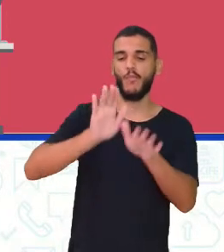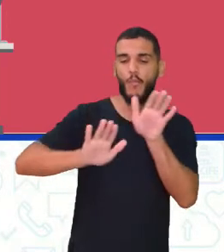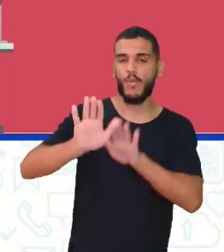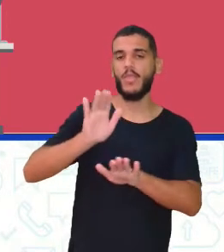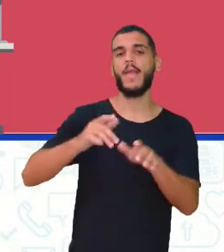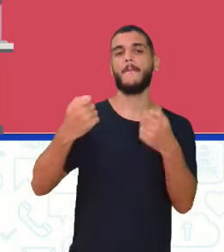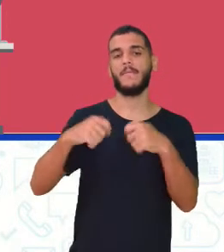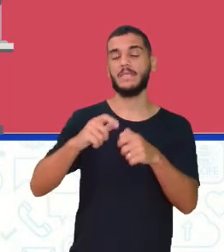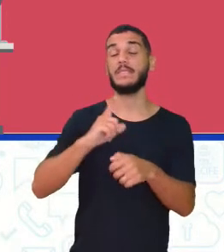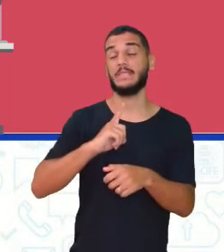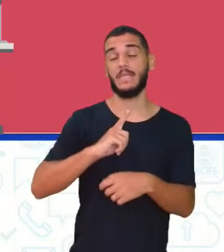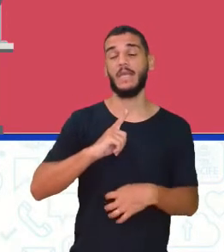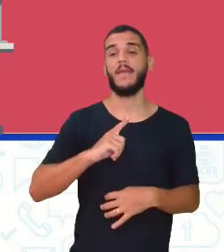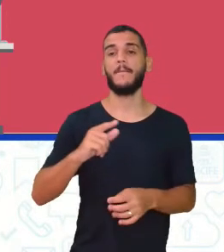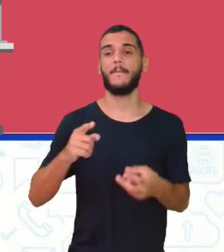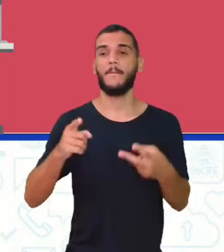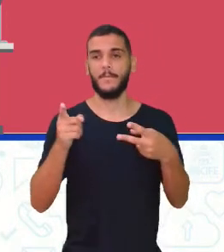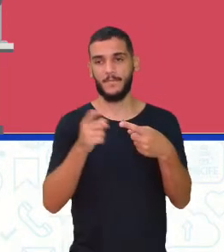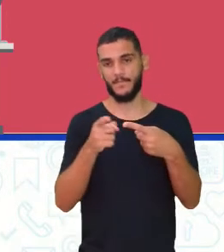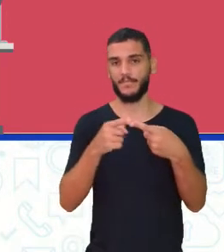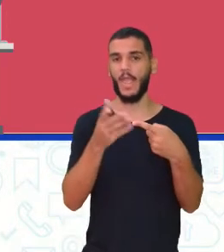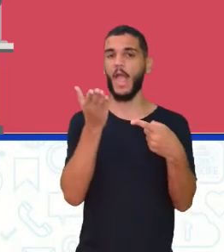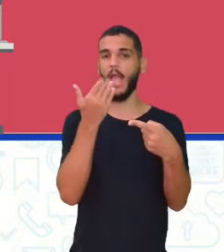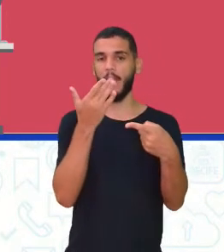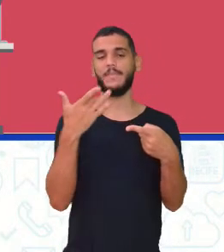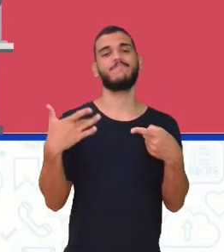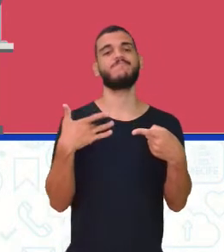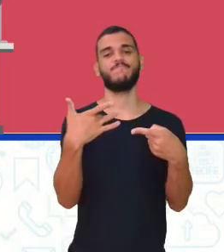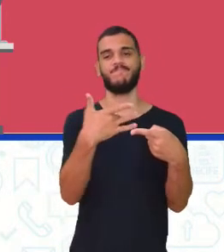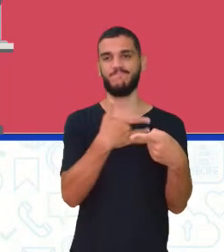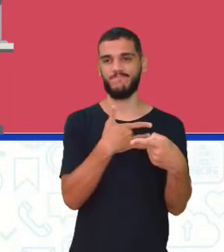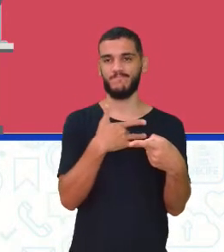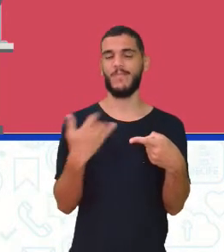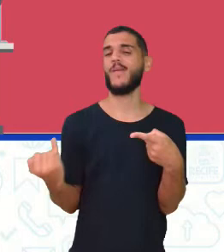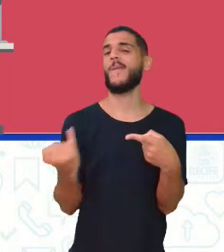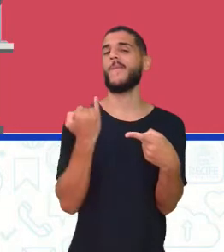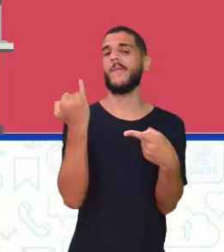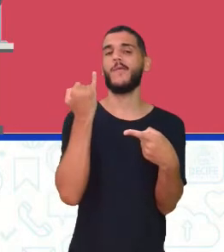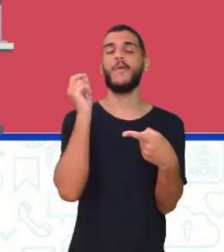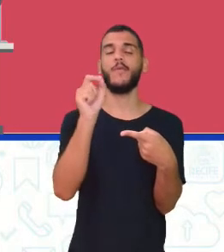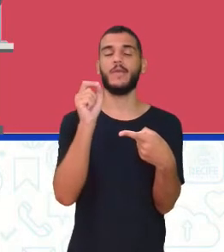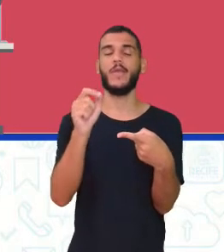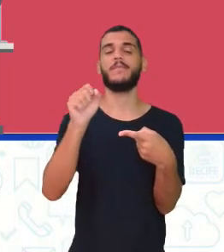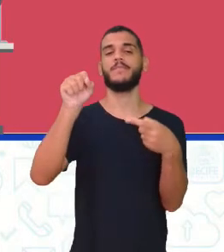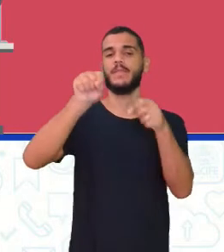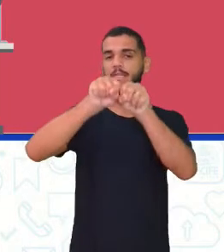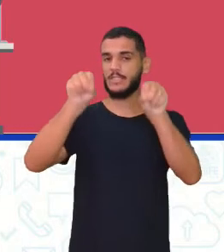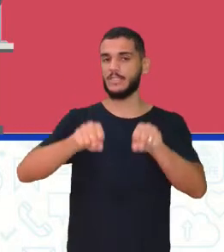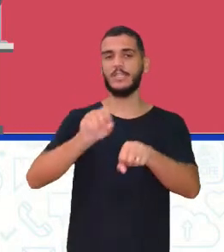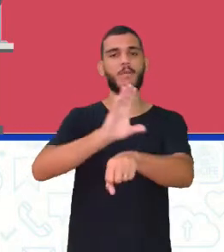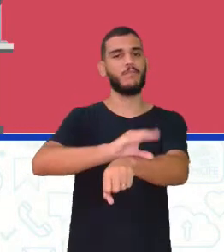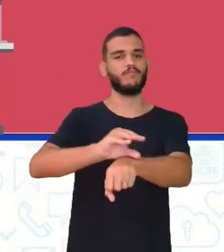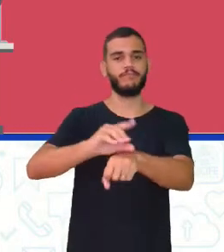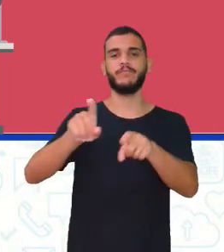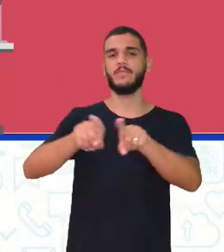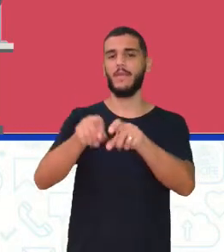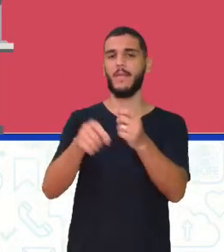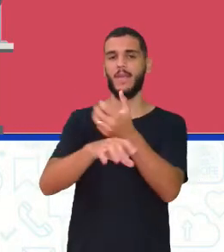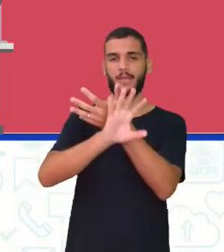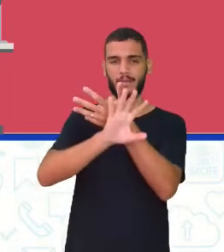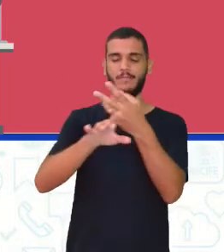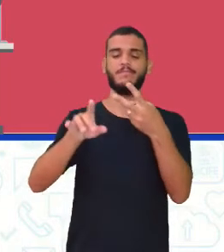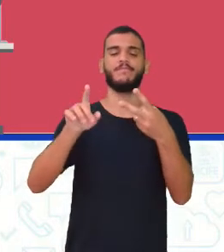quais são eles? Primeiro, ter uma alimentação saudável. Então, a importância aí tanto para o sistema esquelético como para o sistema